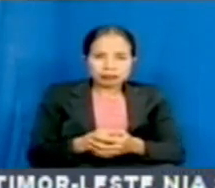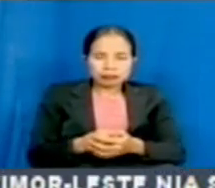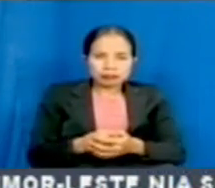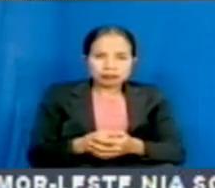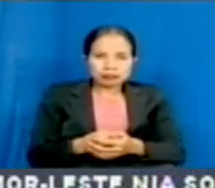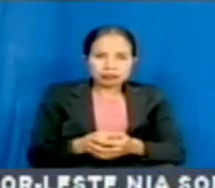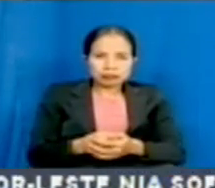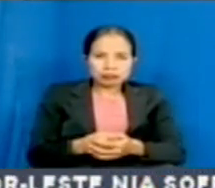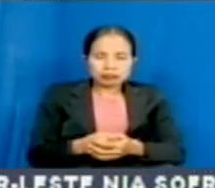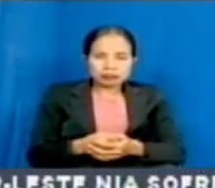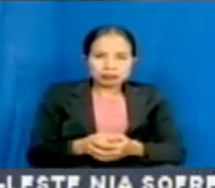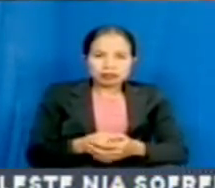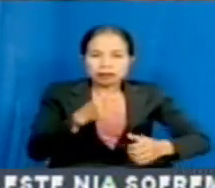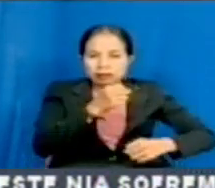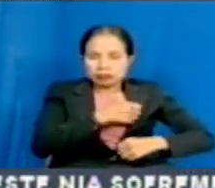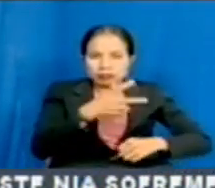invasão de Indonesia ninya.